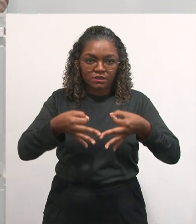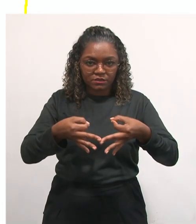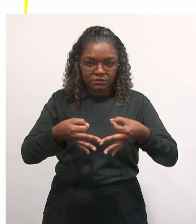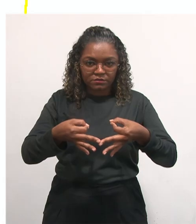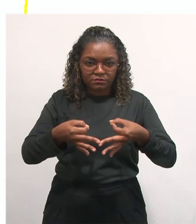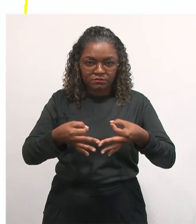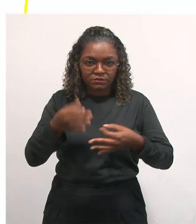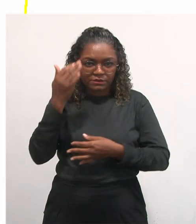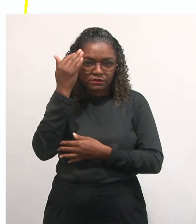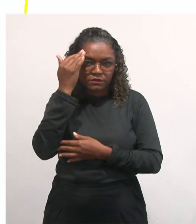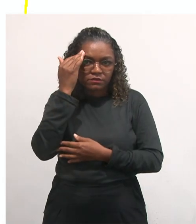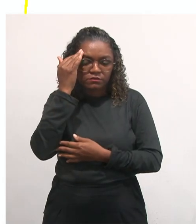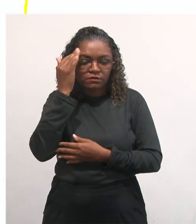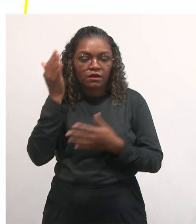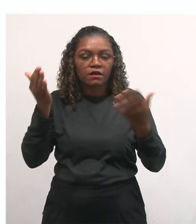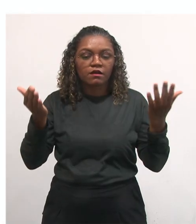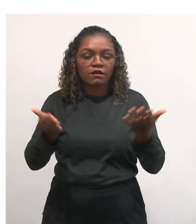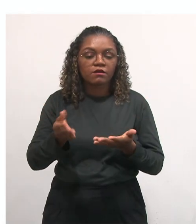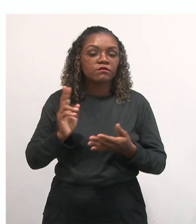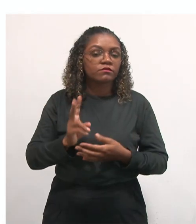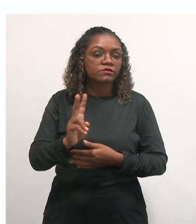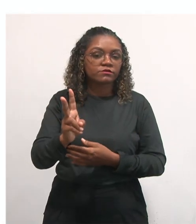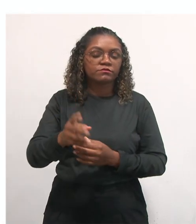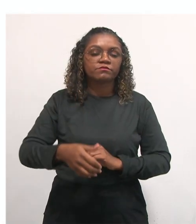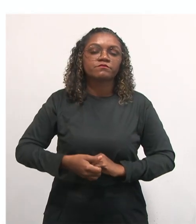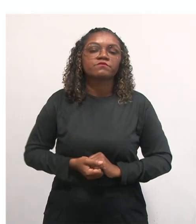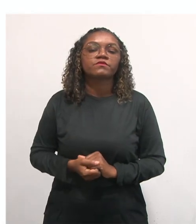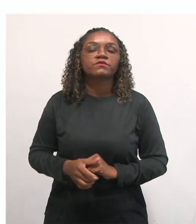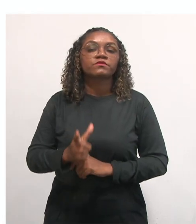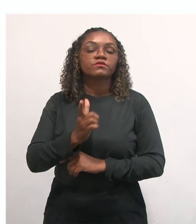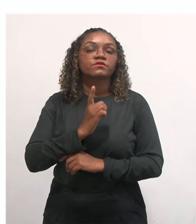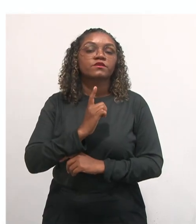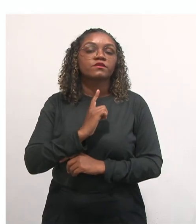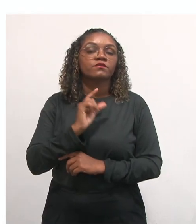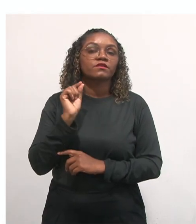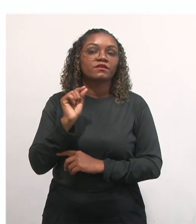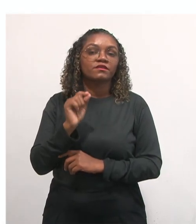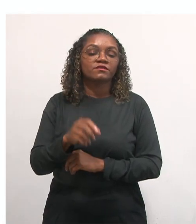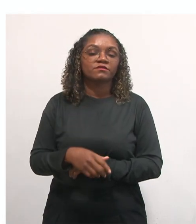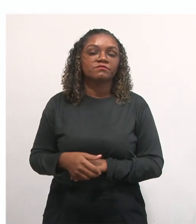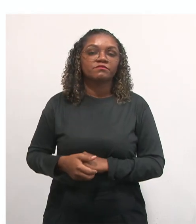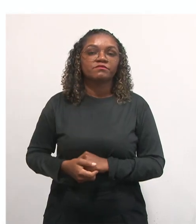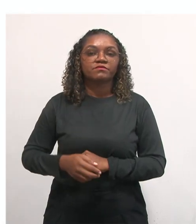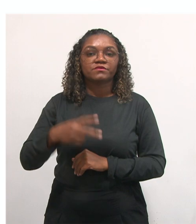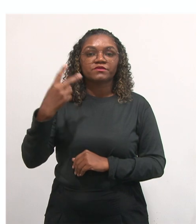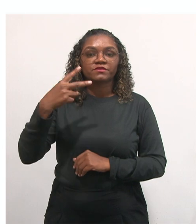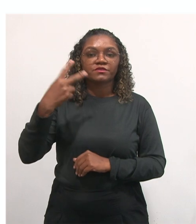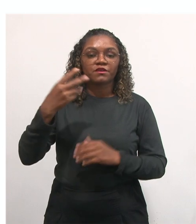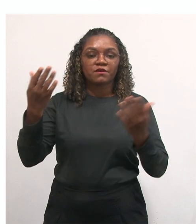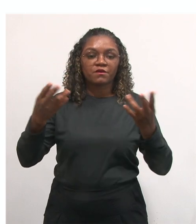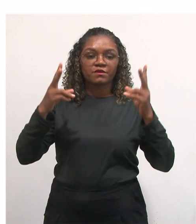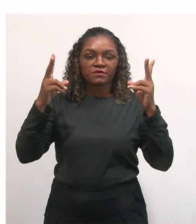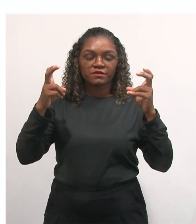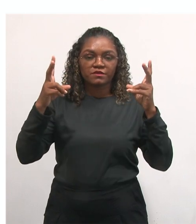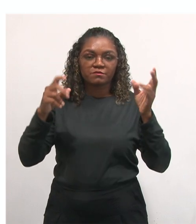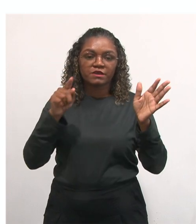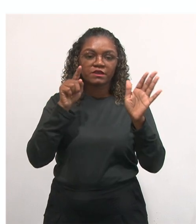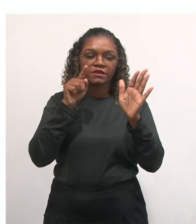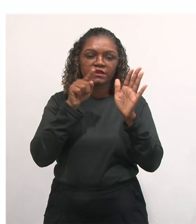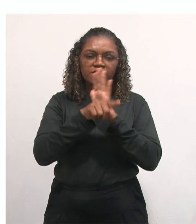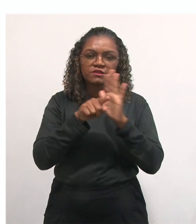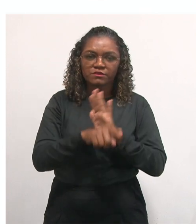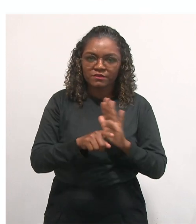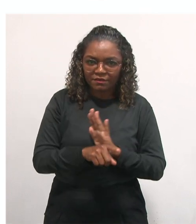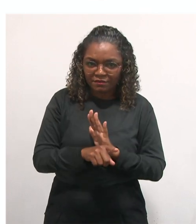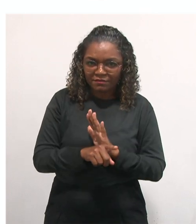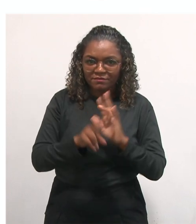Perfeito? Continuando na nossa aula, a gente vai passar agora a um segundo tópico dessa aula, que a gente vai falar sobre